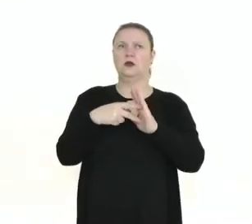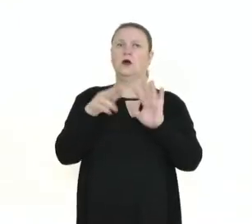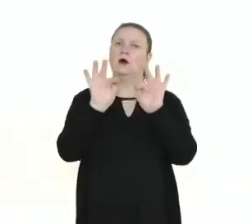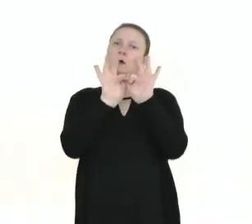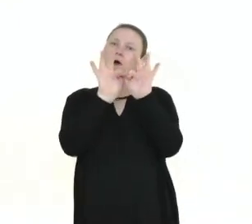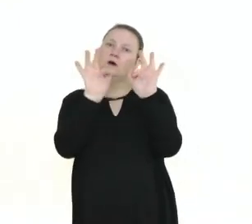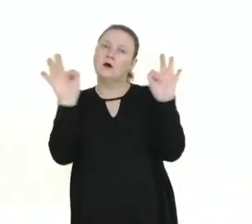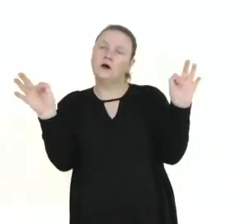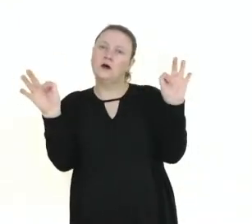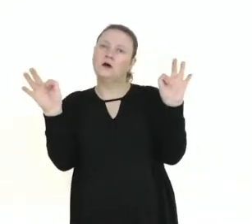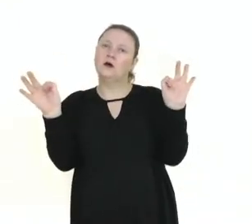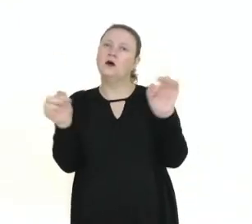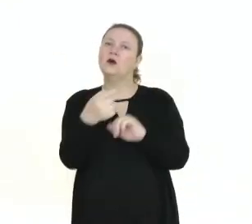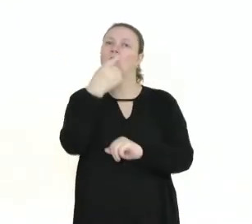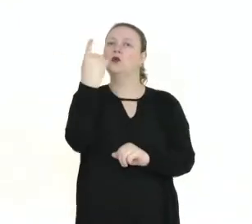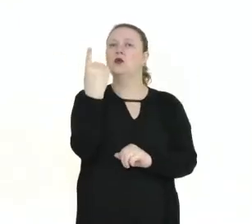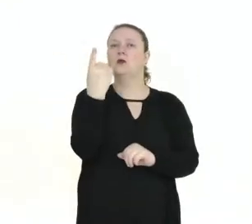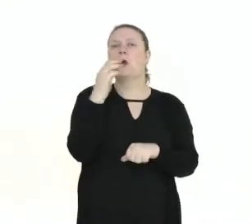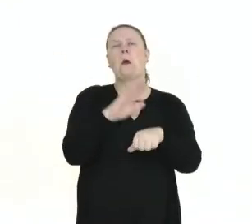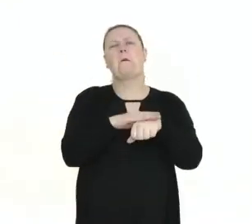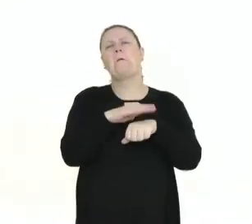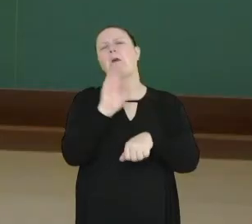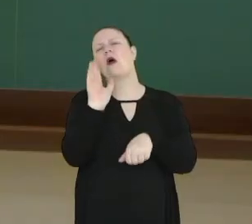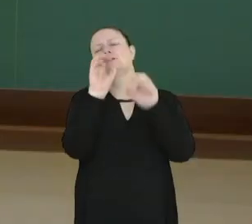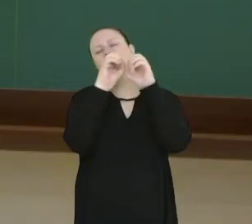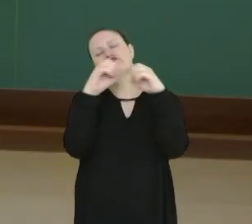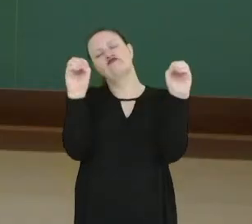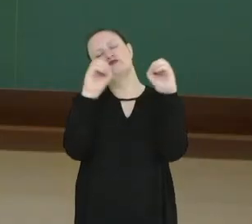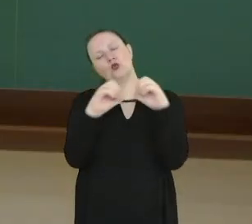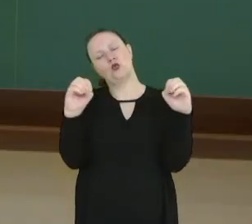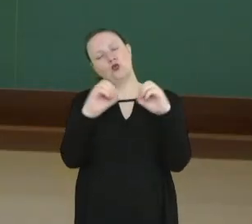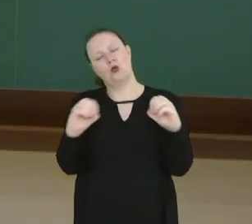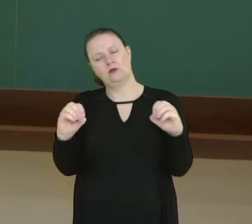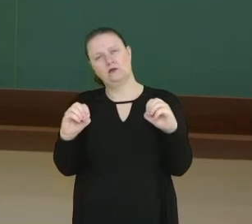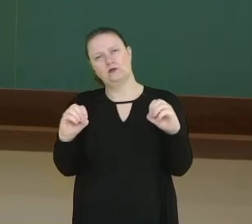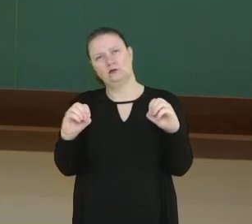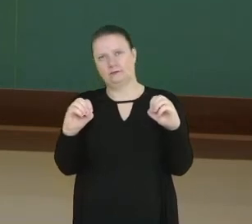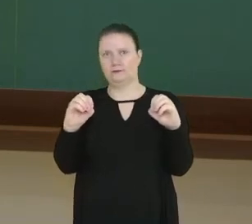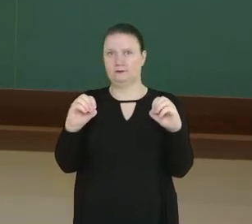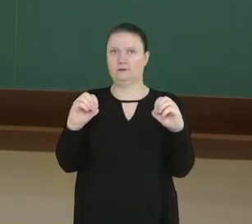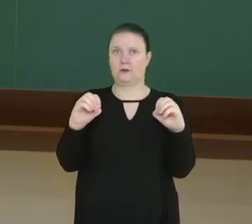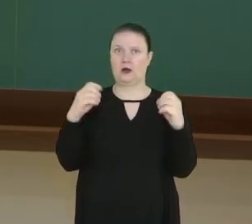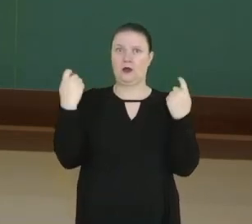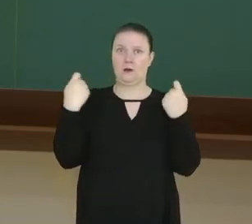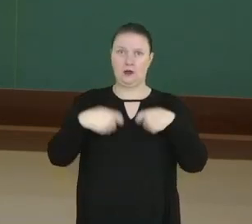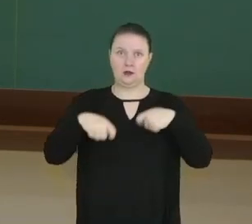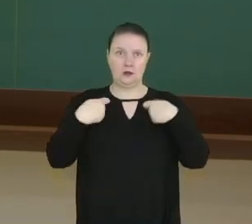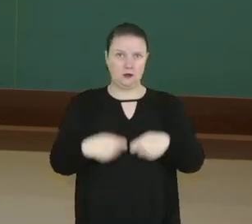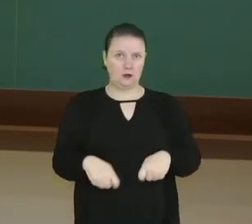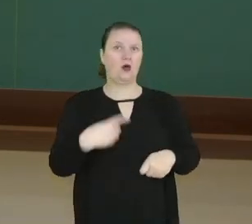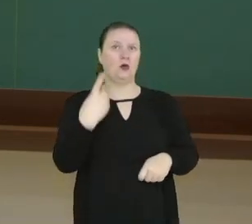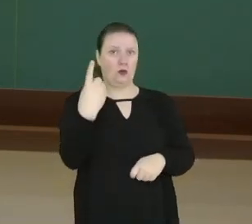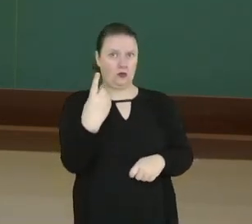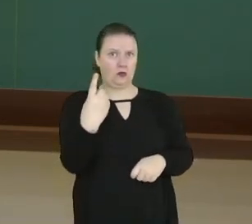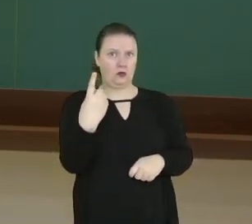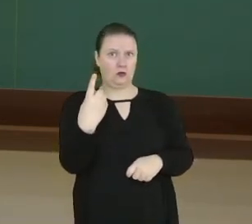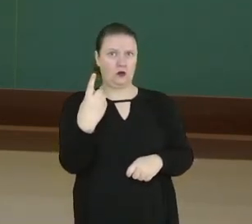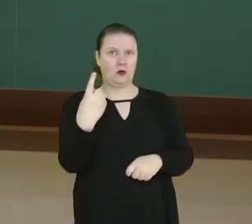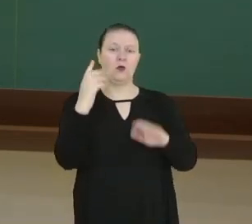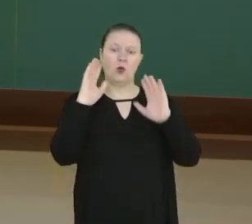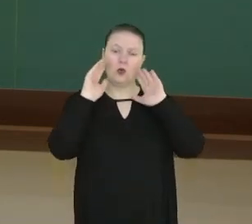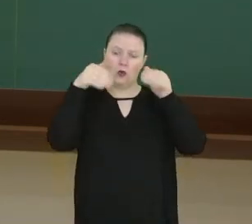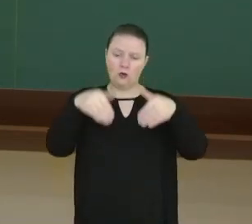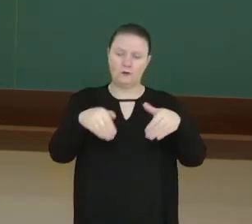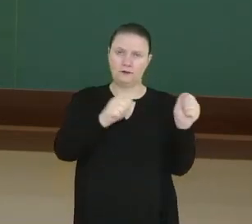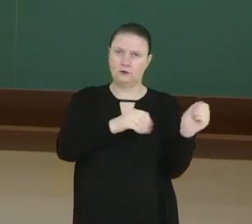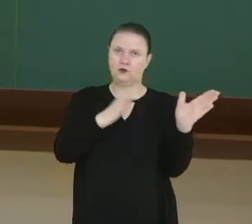frase formada por uma ou mais orações, tá? Pelo menos uma oração eu preciso, então, para ser considerado período.